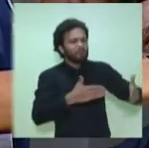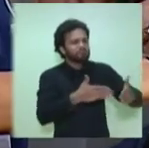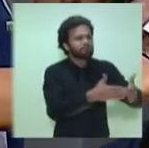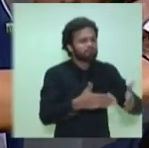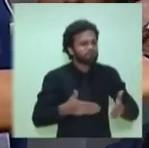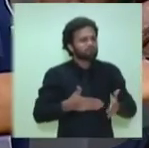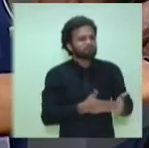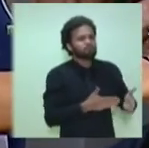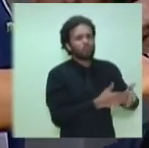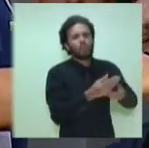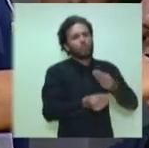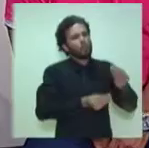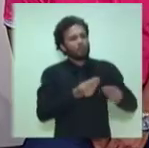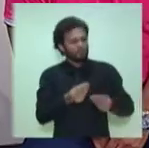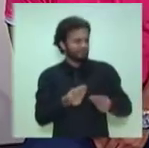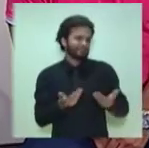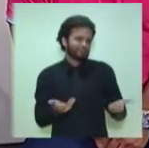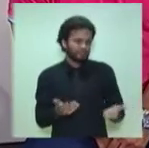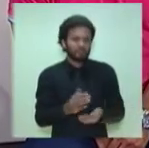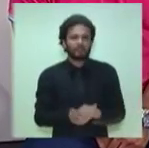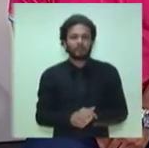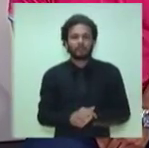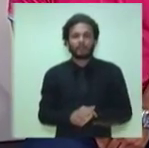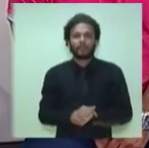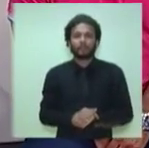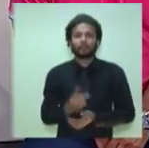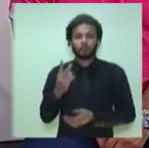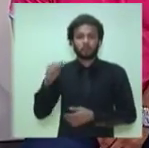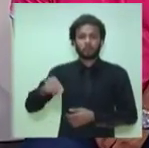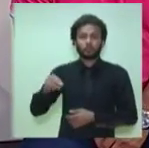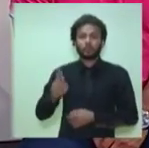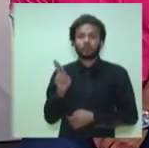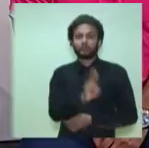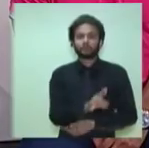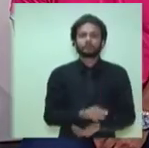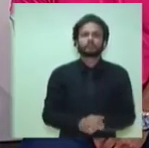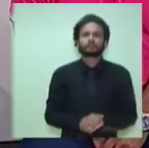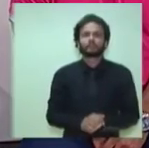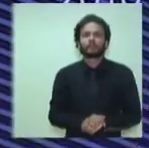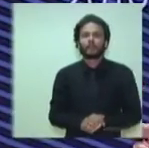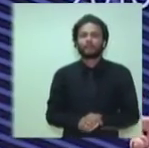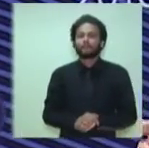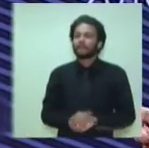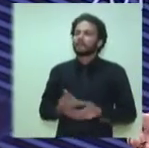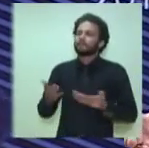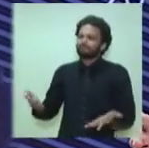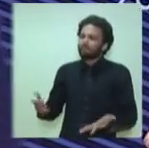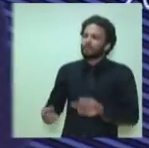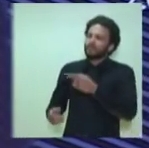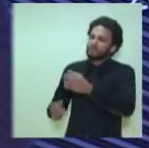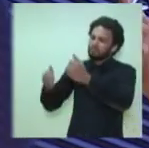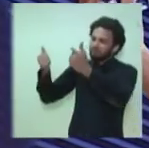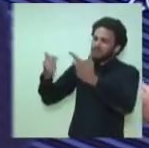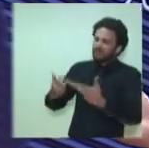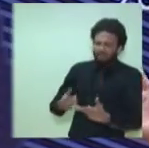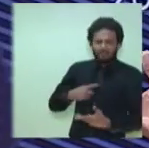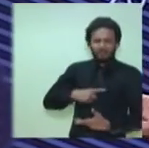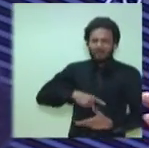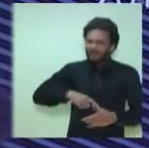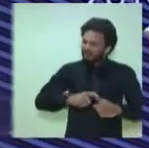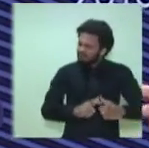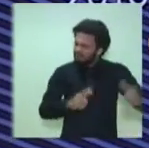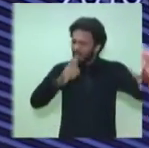e feiras irregulares? O senhor tem 2 minutos para a sua resposta, candidato. Bem, Vinícius, você fala em nome de milhares de